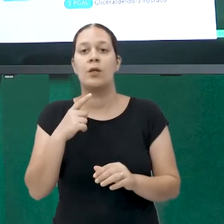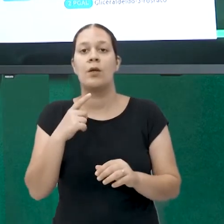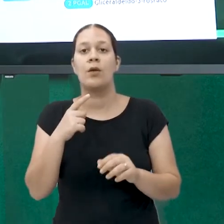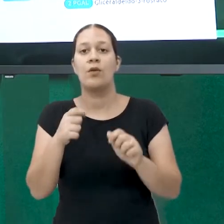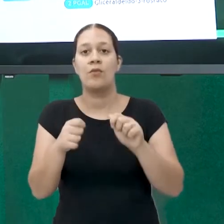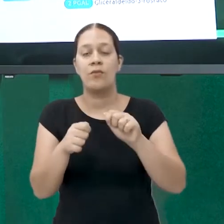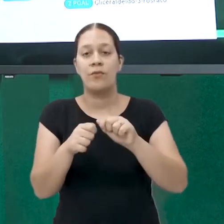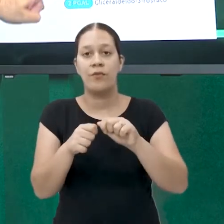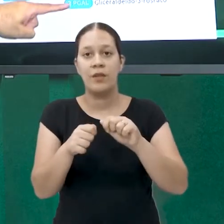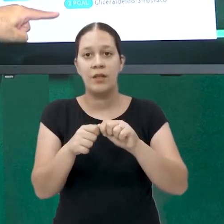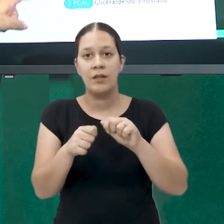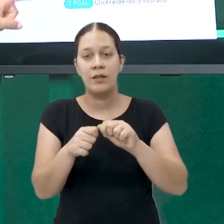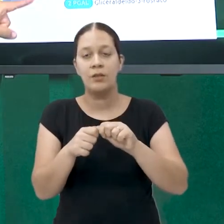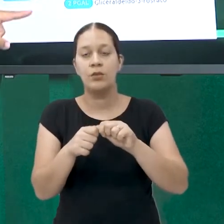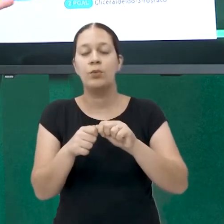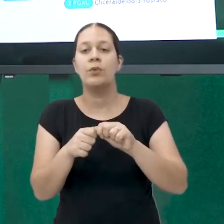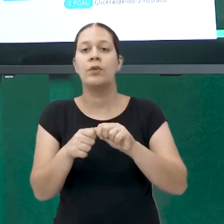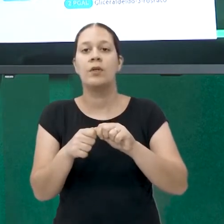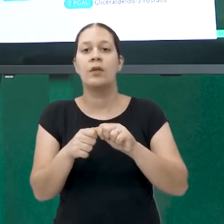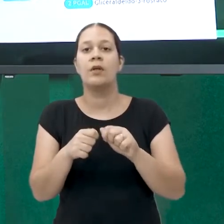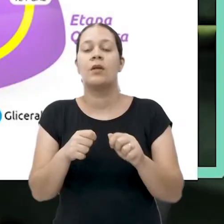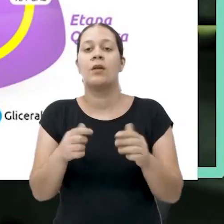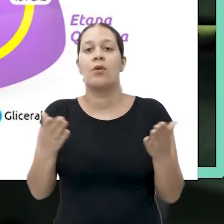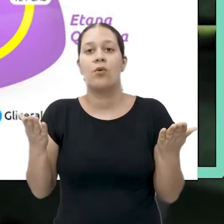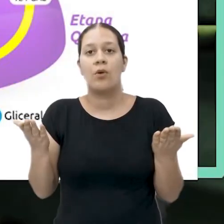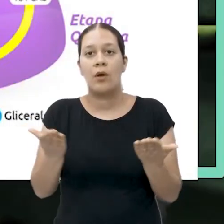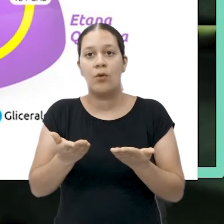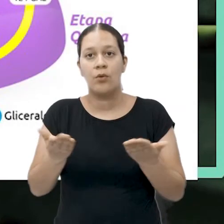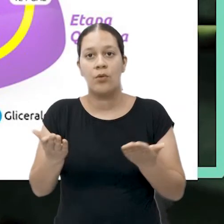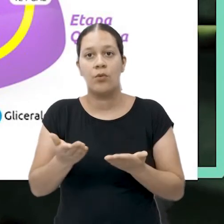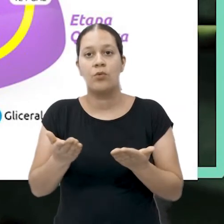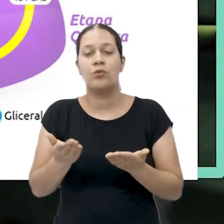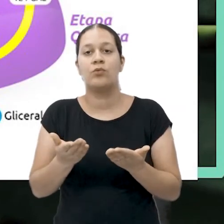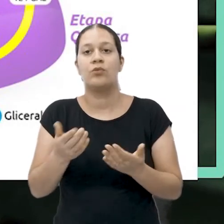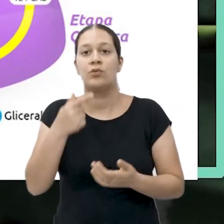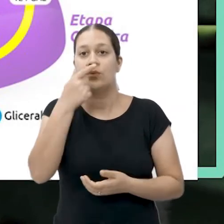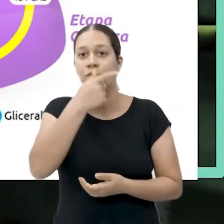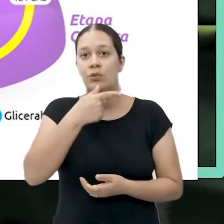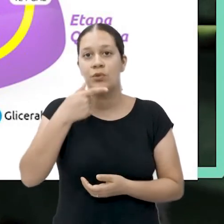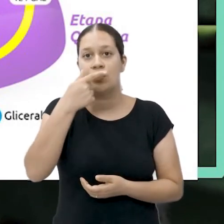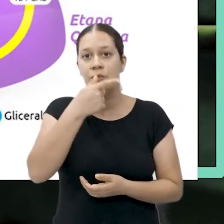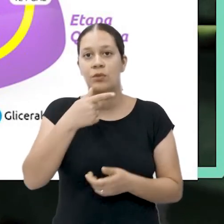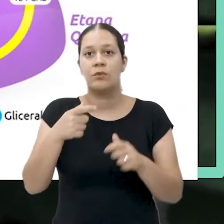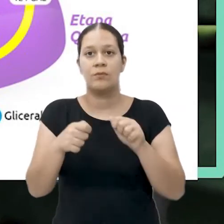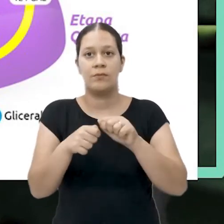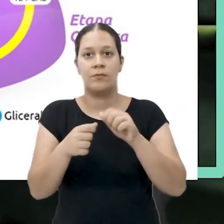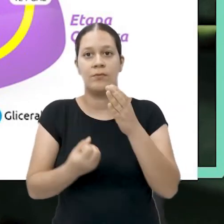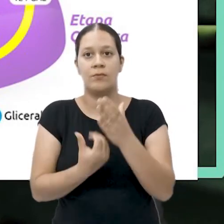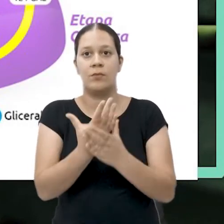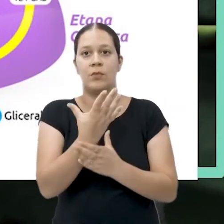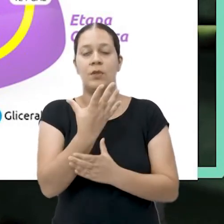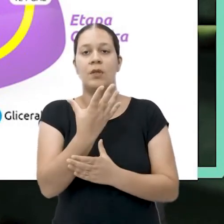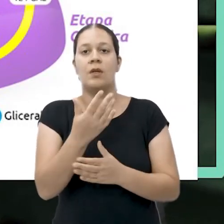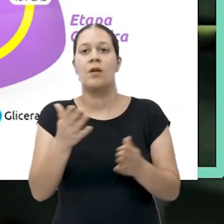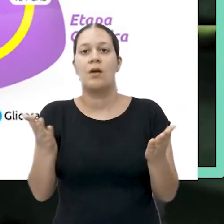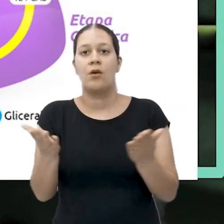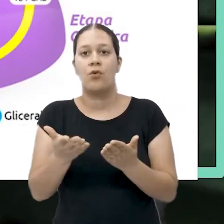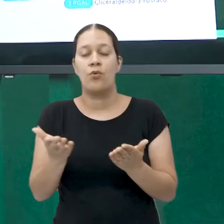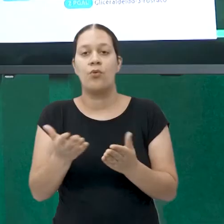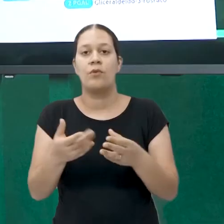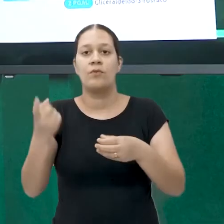a produção de aqui gliceraldeído, que vai originar glicose, tá?